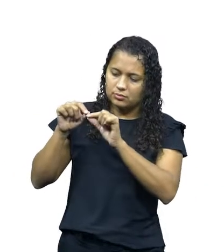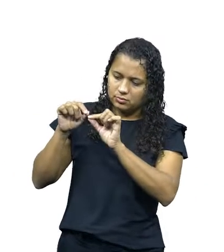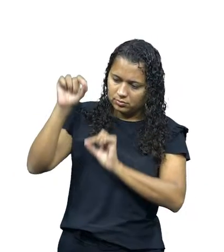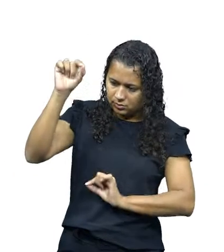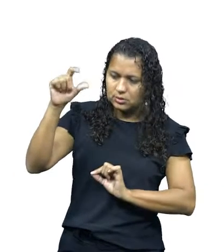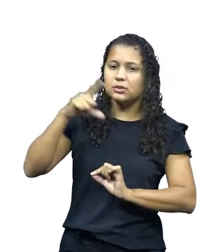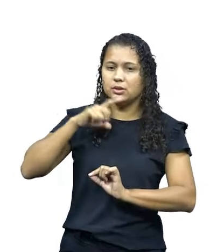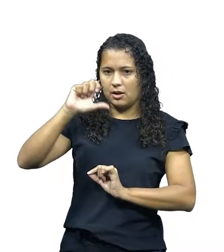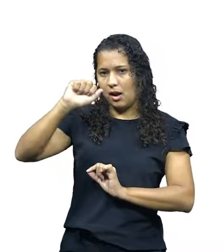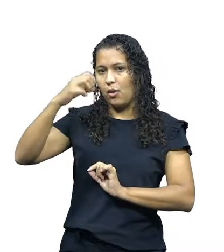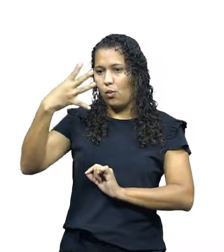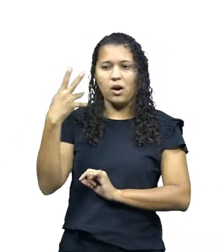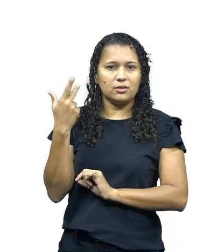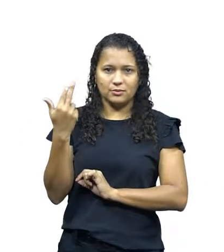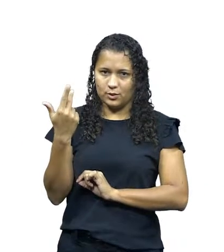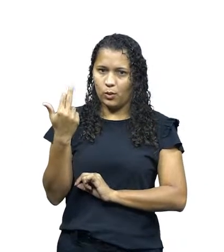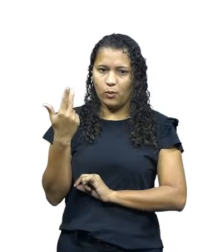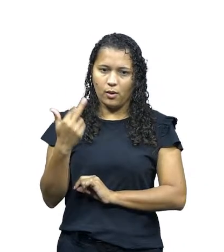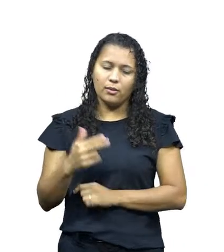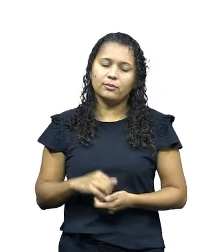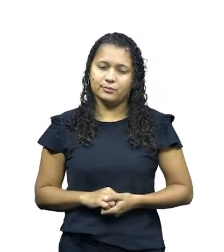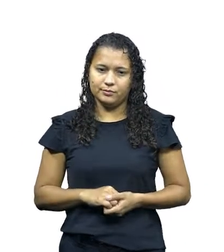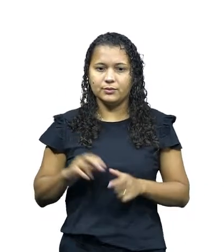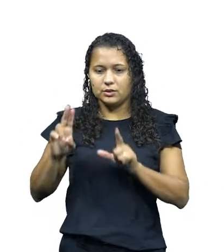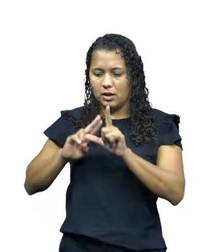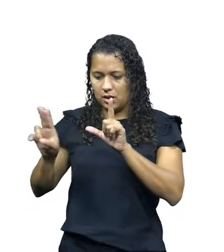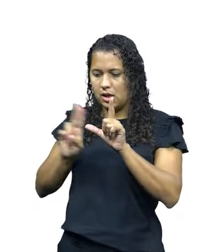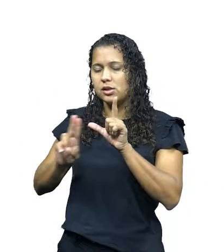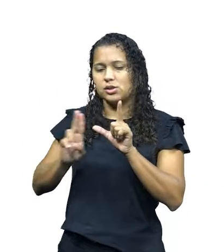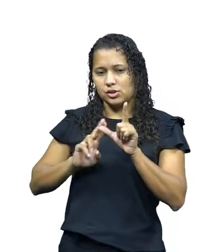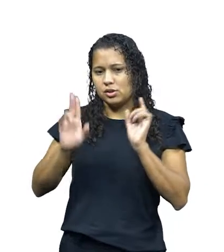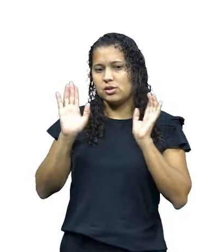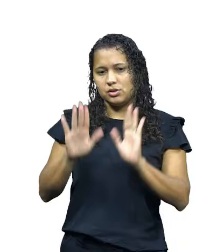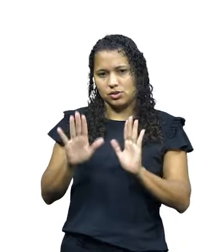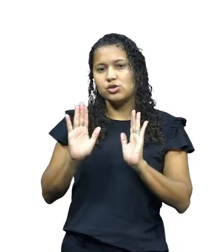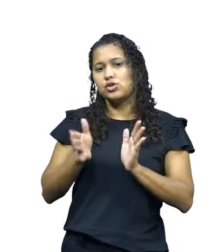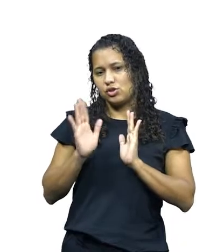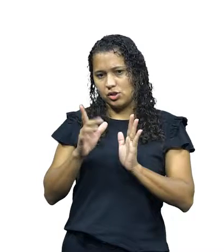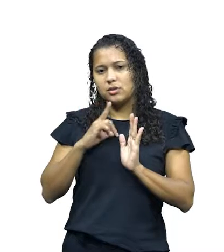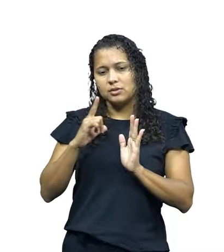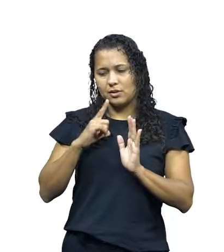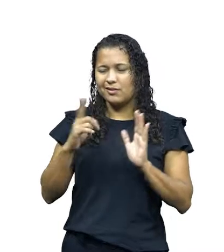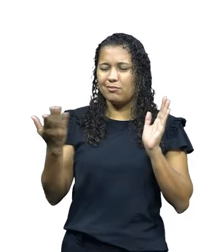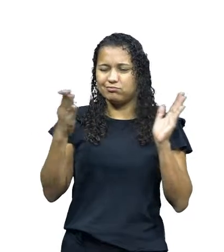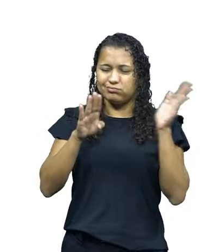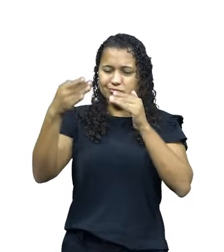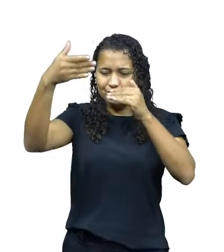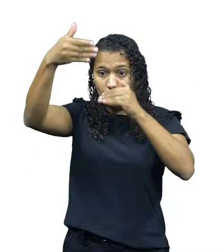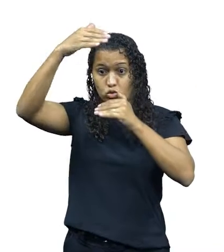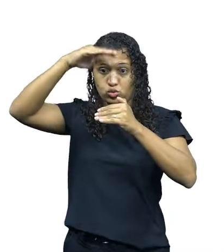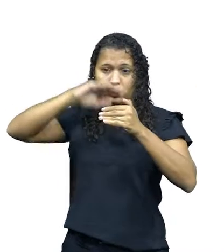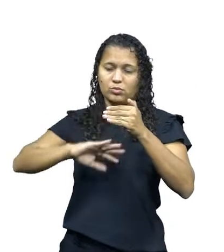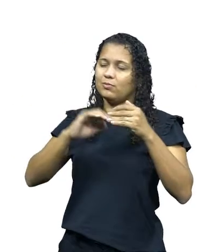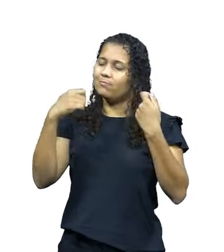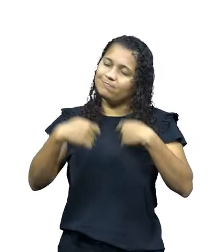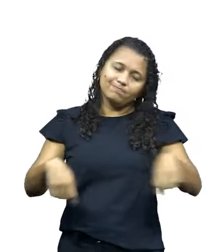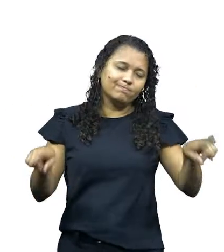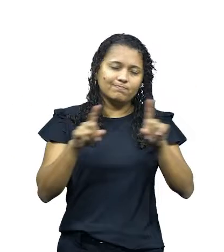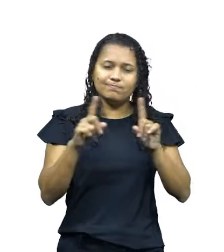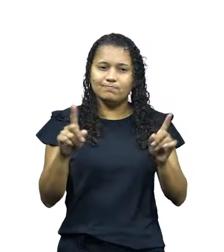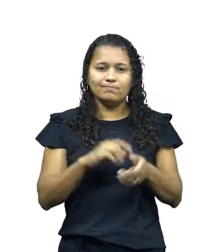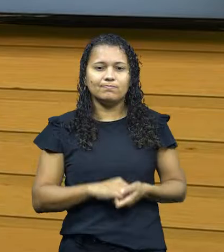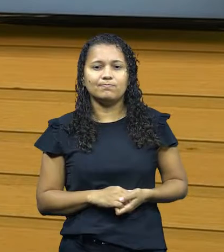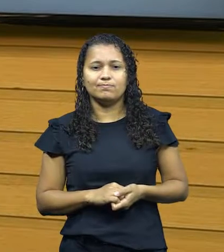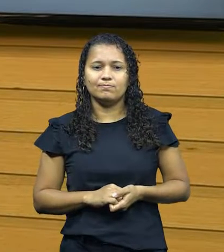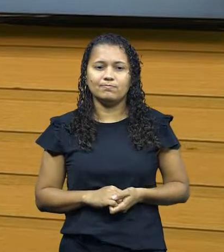ela já fica no padrão A4, já deixa a legenda, ela fica visível. Então, não tem necessidade da gente estar dobrando a parte de cima desta